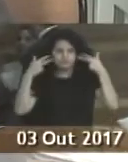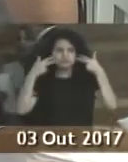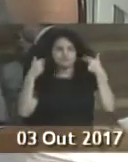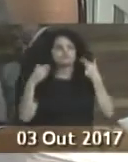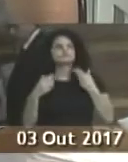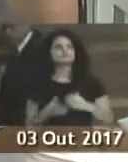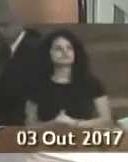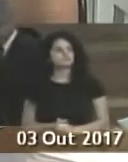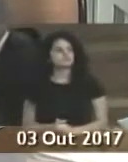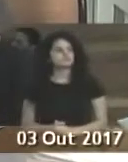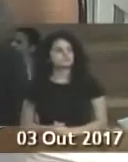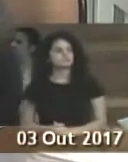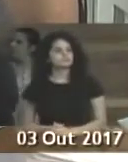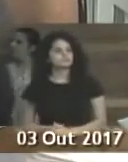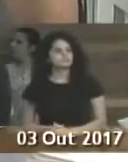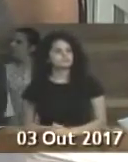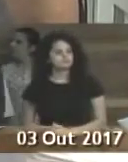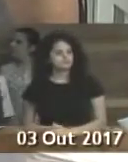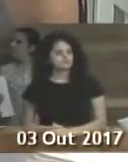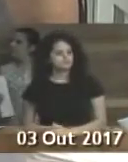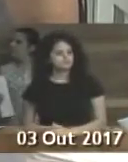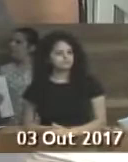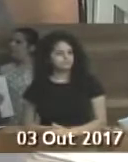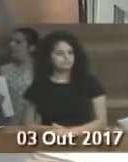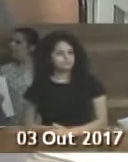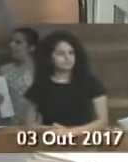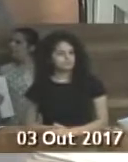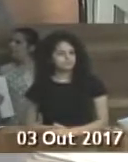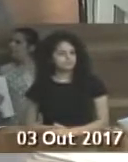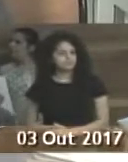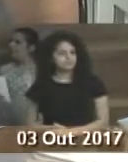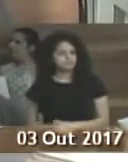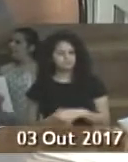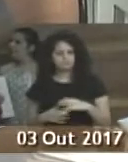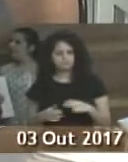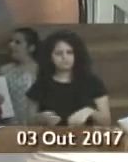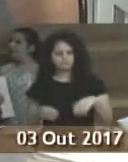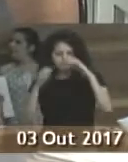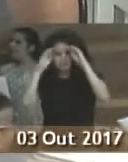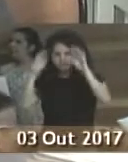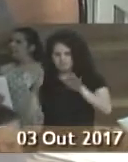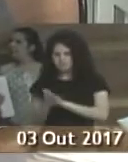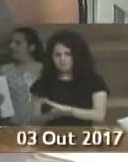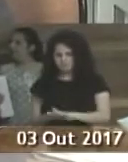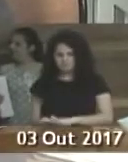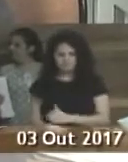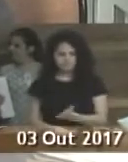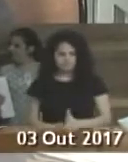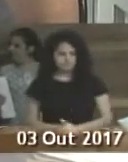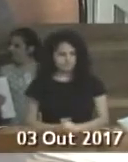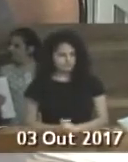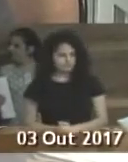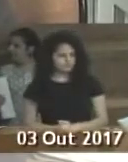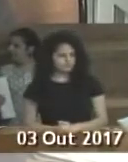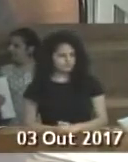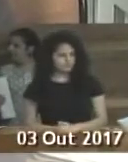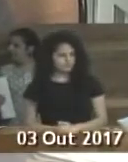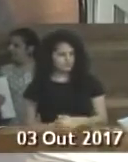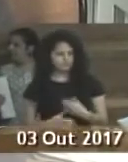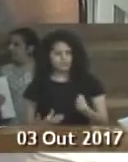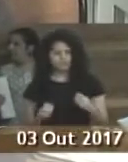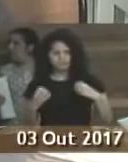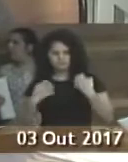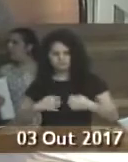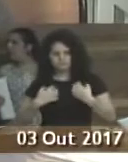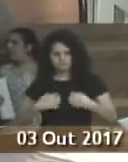desrespeita totalmente o meio evangélico, não respeita ninguém, né, os evangélicos ficaram, de uma certa forma, chateados e